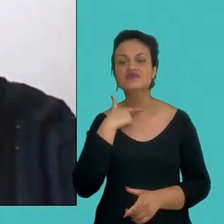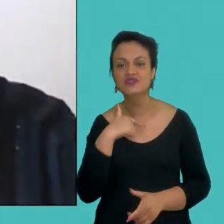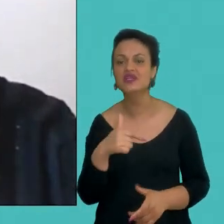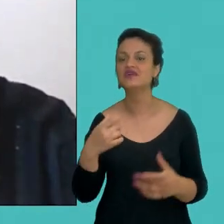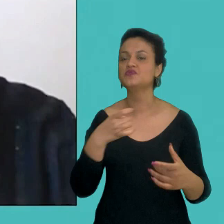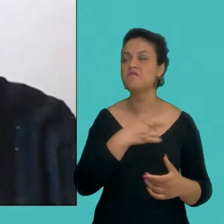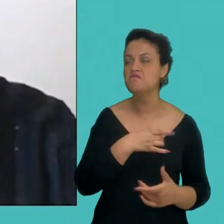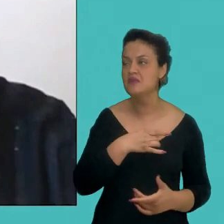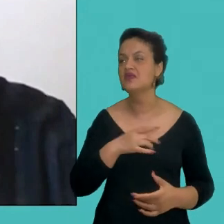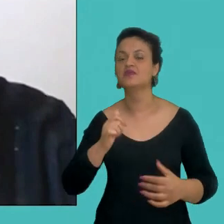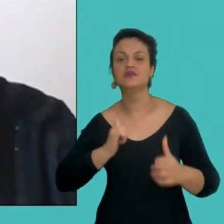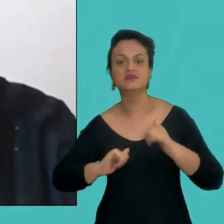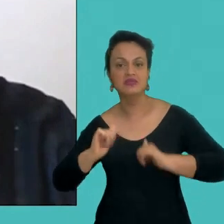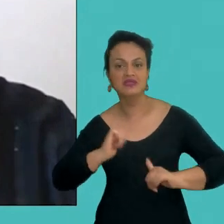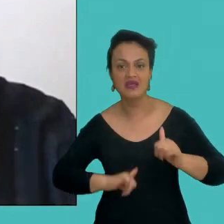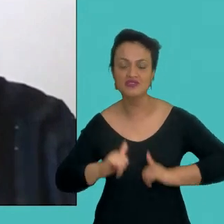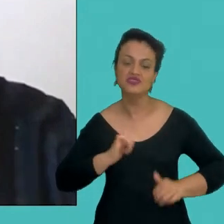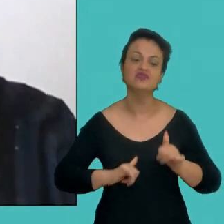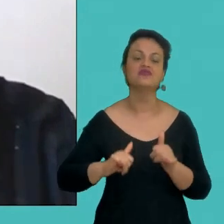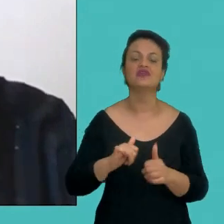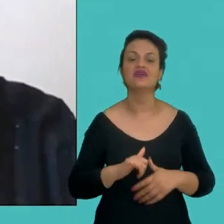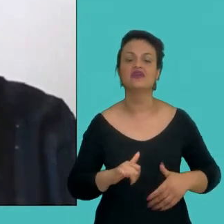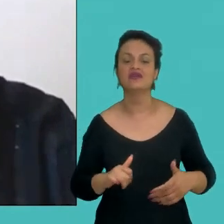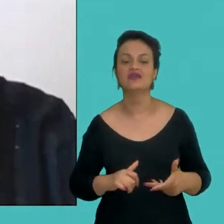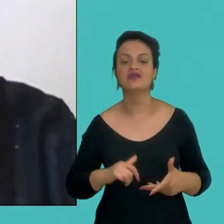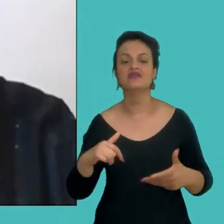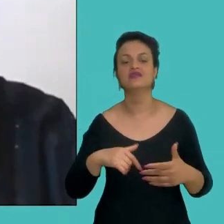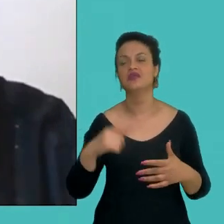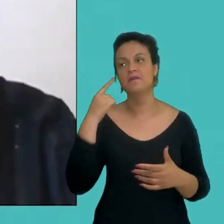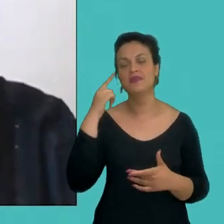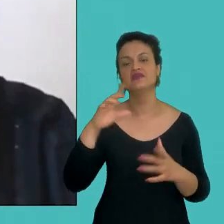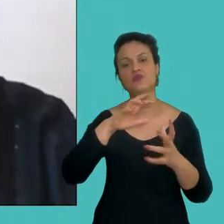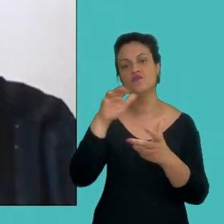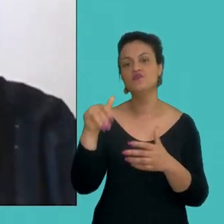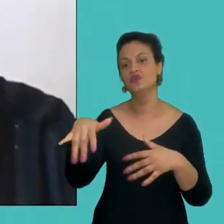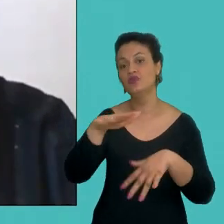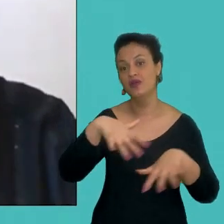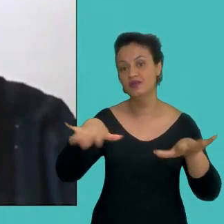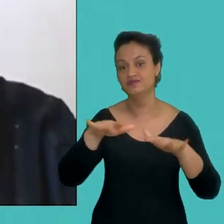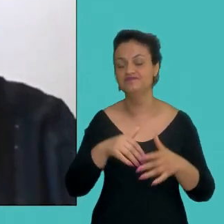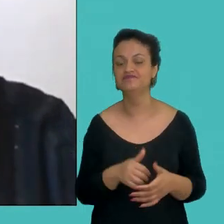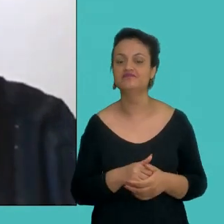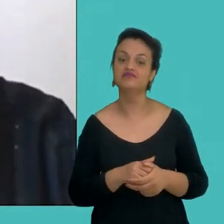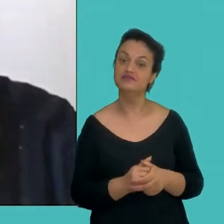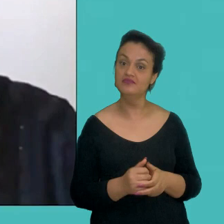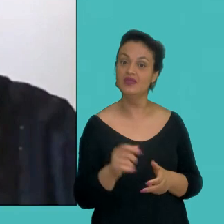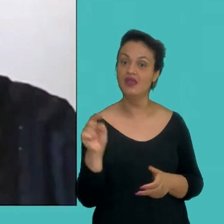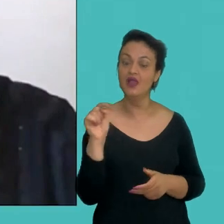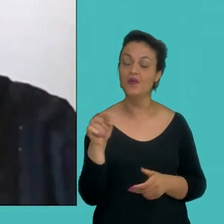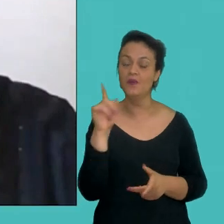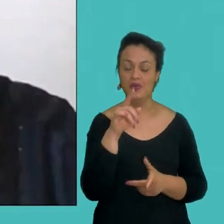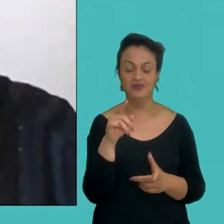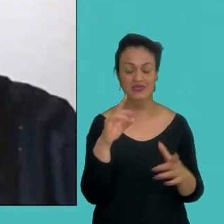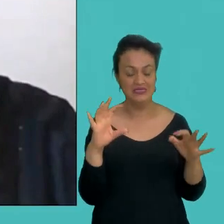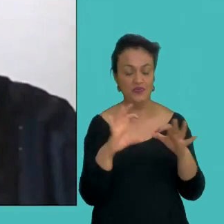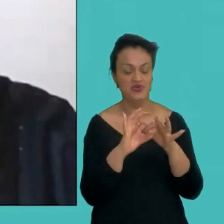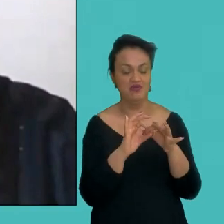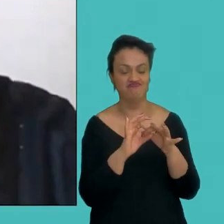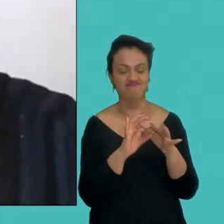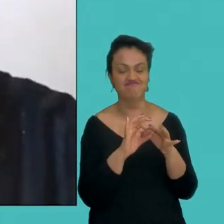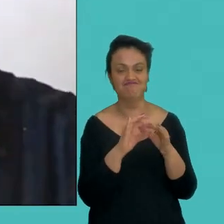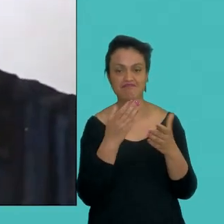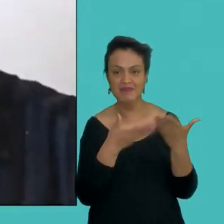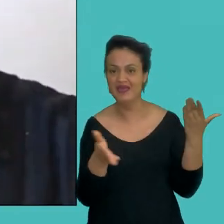com os desejos, com os medos, com as expectativas que as pessoas têm em relação ao mundo ao redor delas. Quando esse vínculo